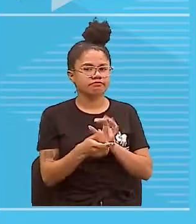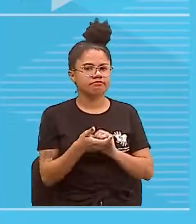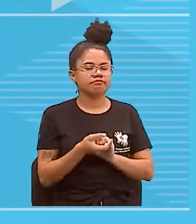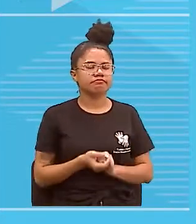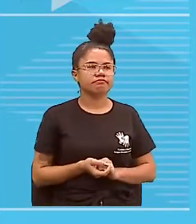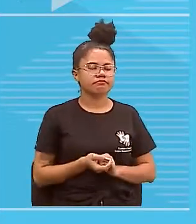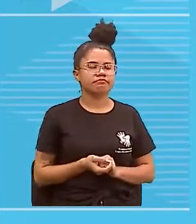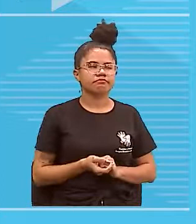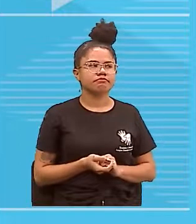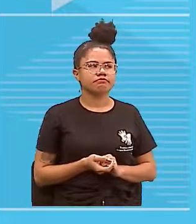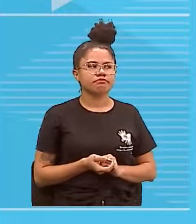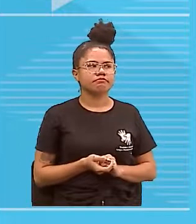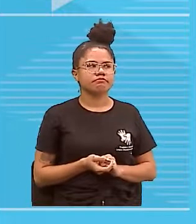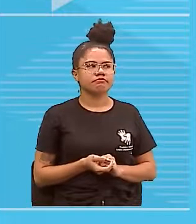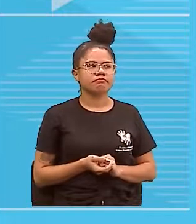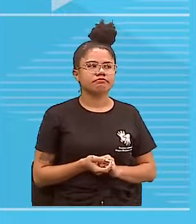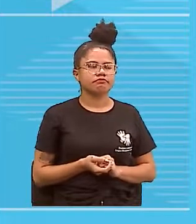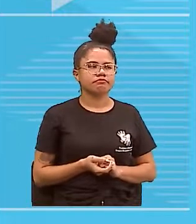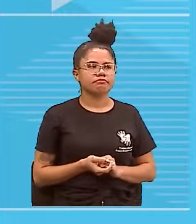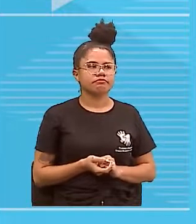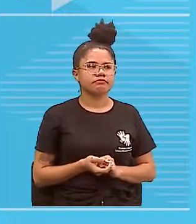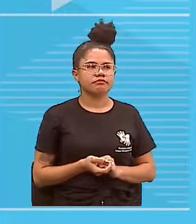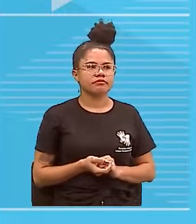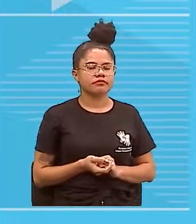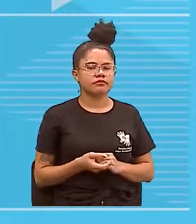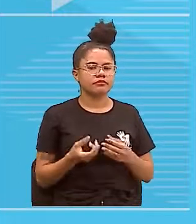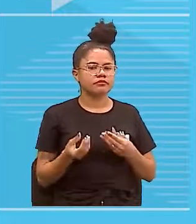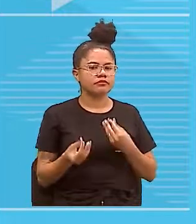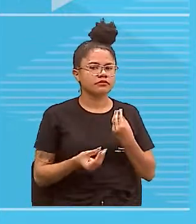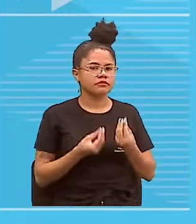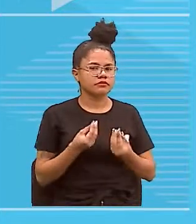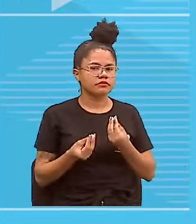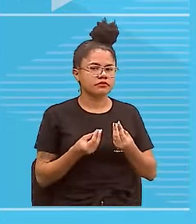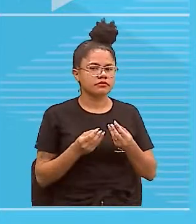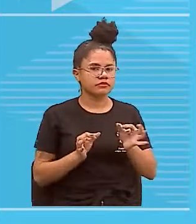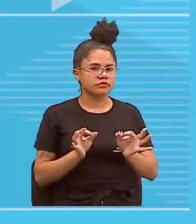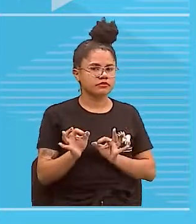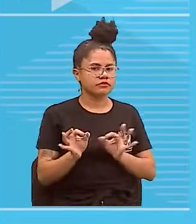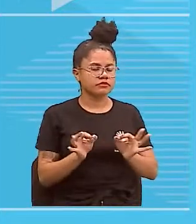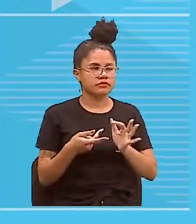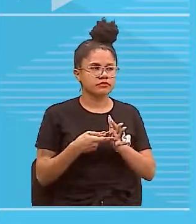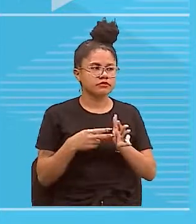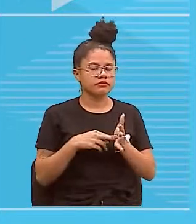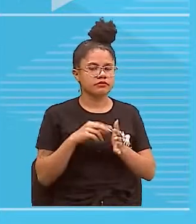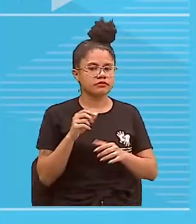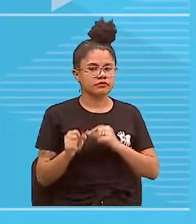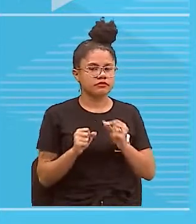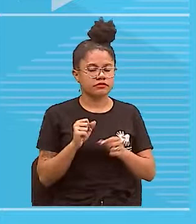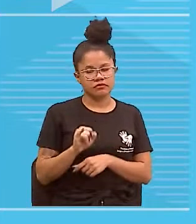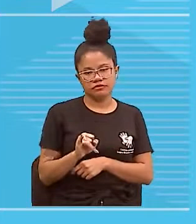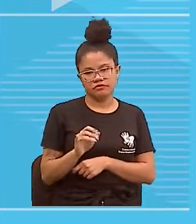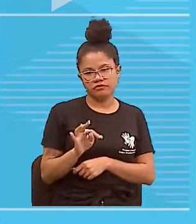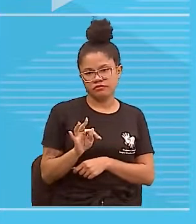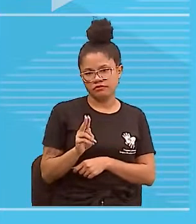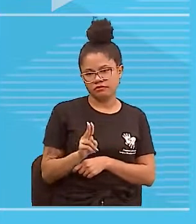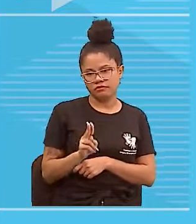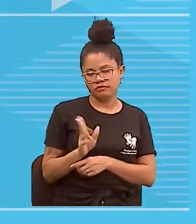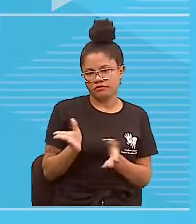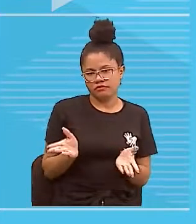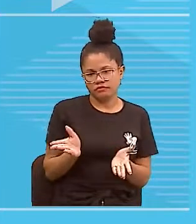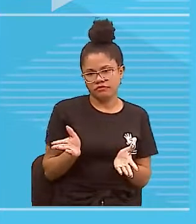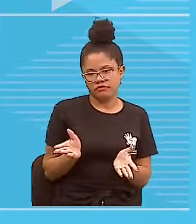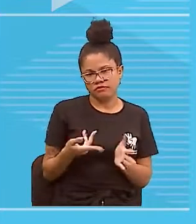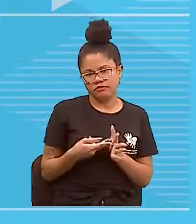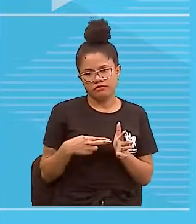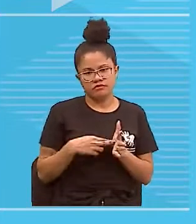é a forma de tratamento que foi usado na publicidade quer dizer o que se for tu voltado